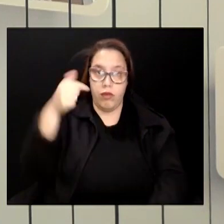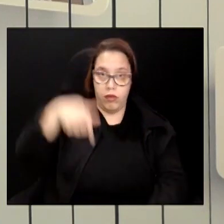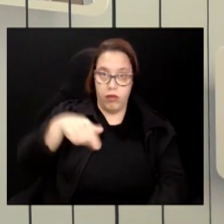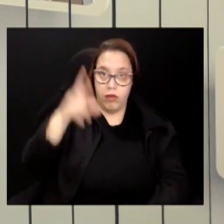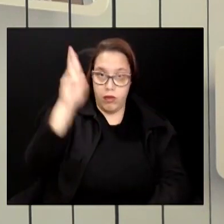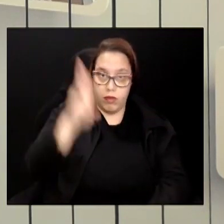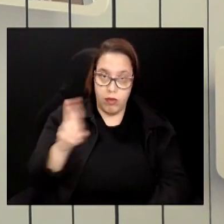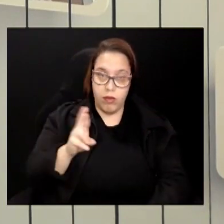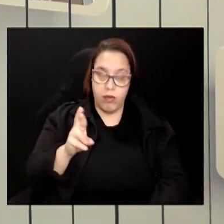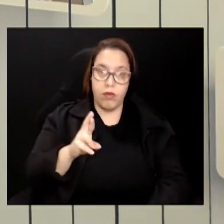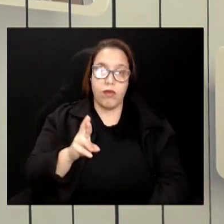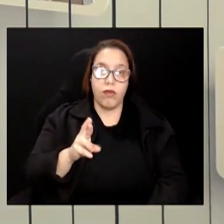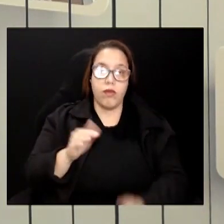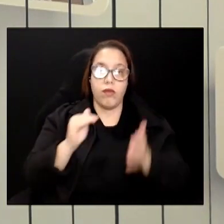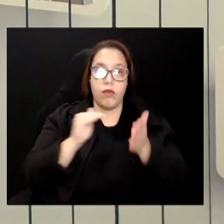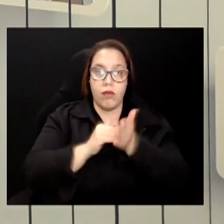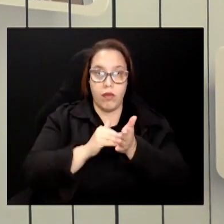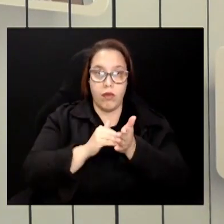17,60 para R$